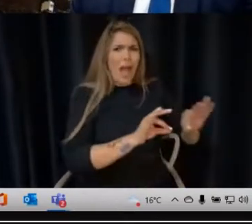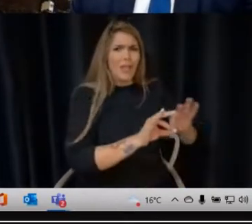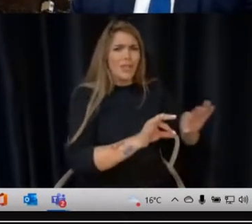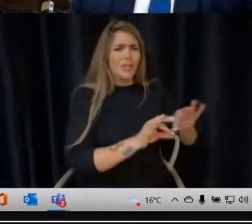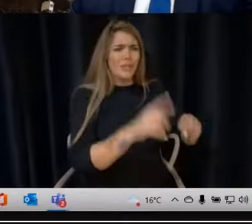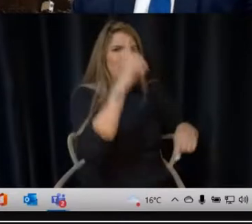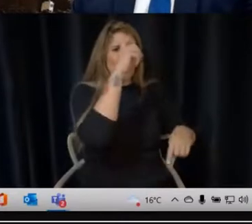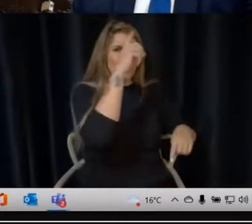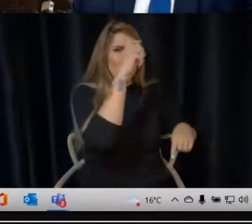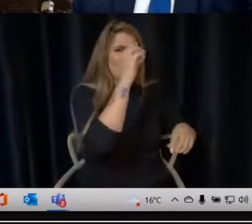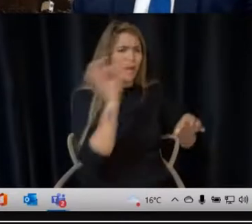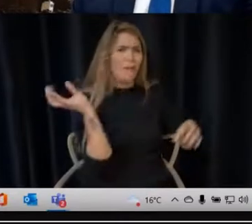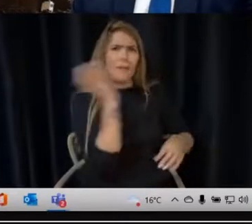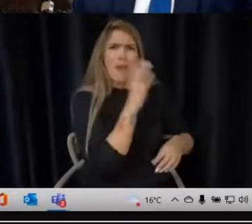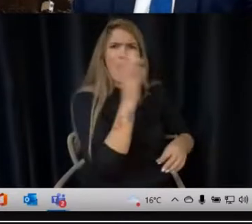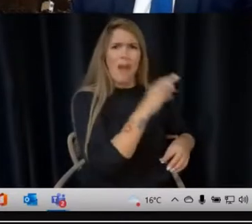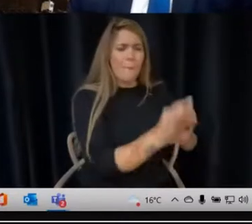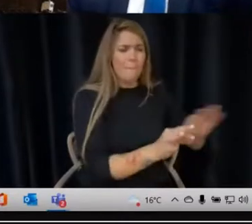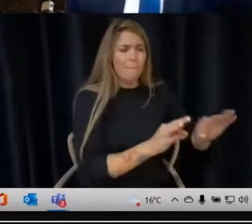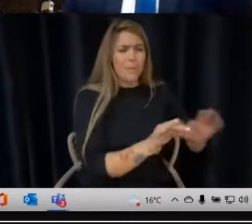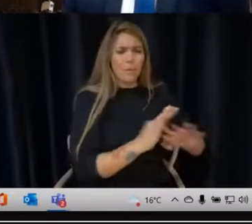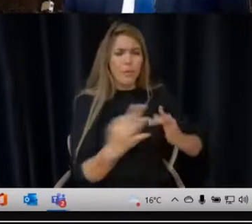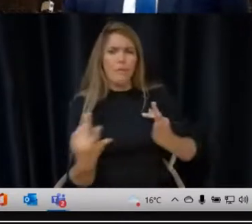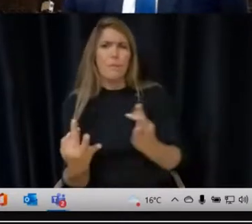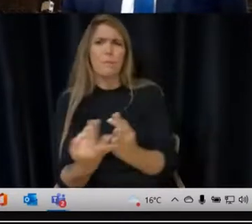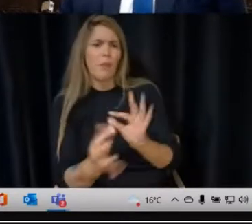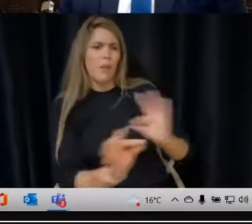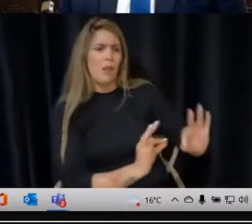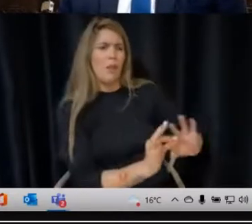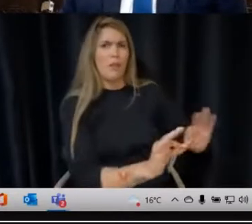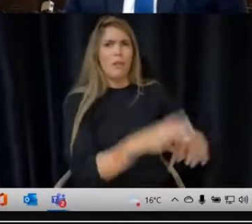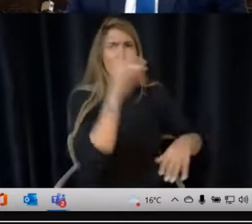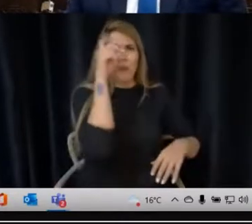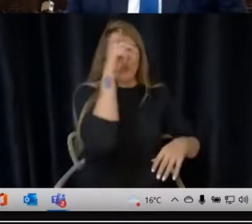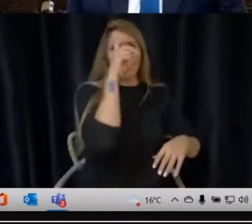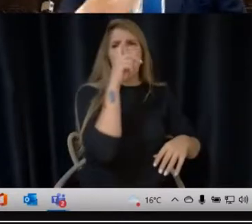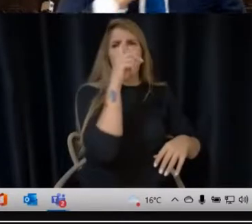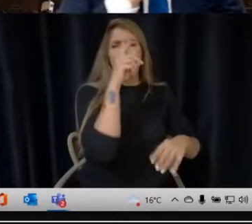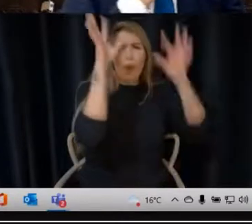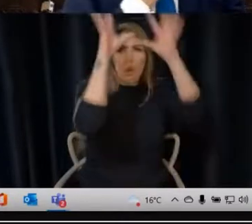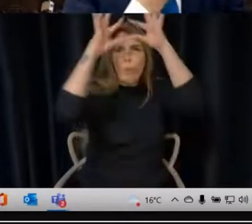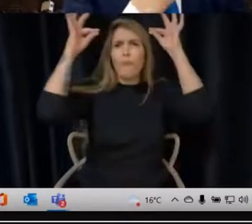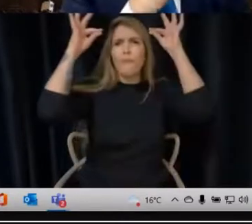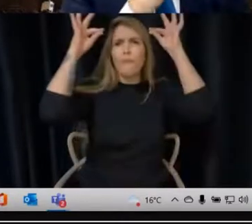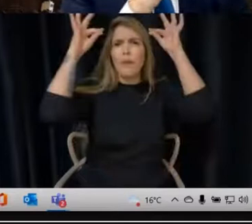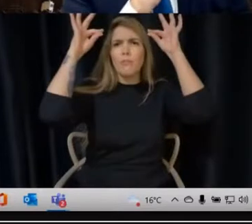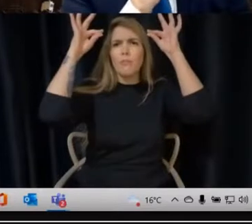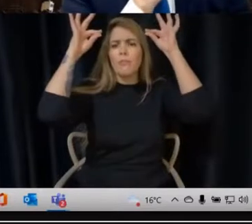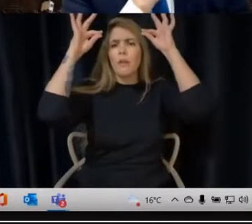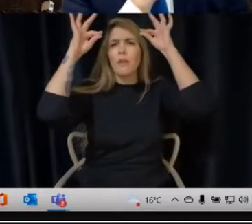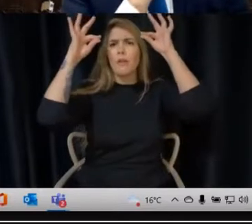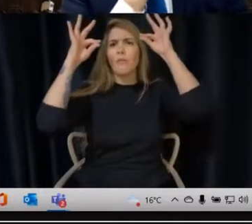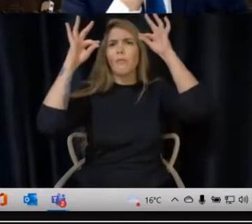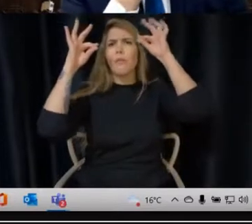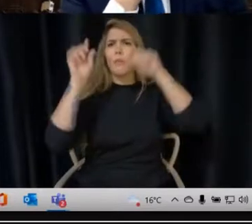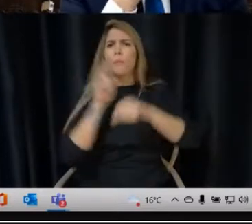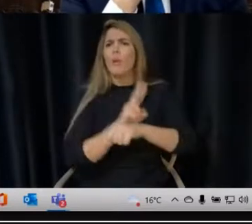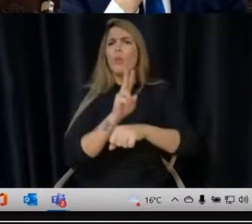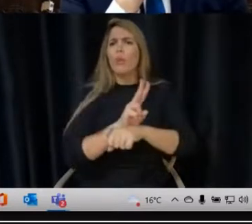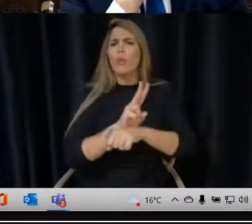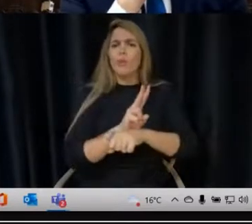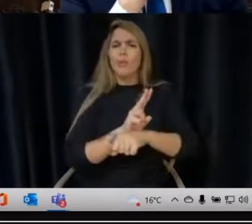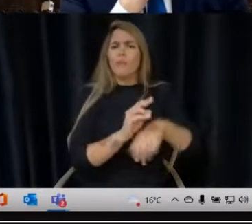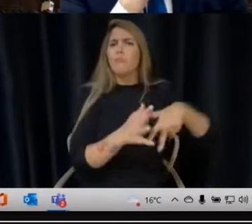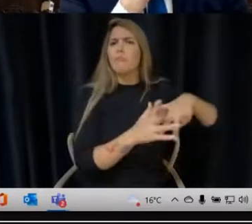dos órgãos, né? Muitas vezes a gente deixa um enfermeiro designado somente para cuidar da nossa equipe, para cuidar daquele